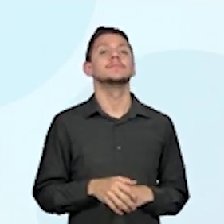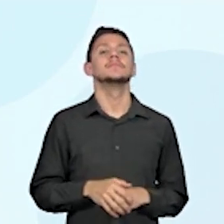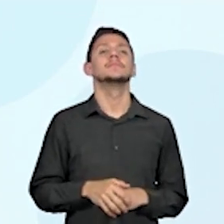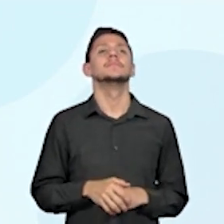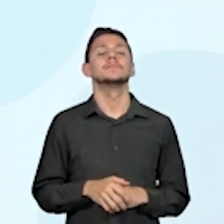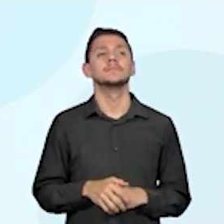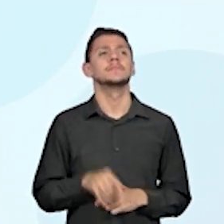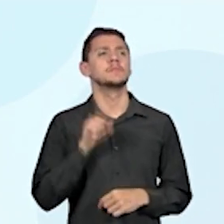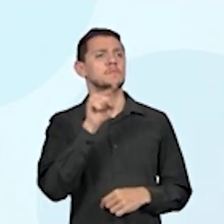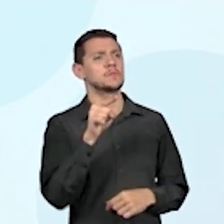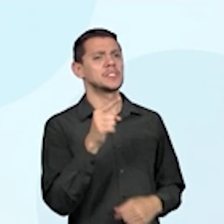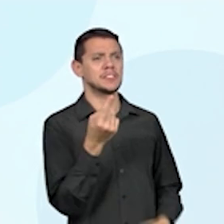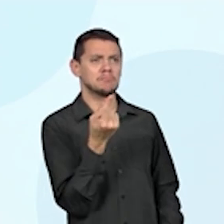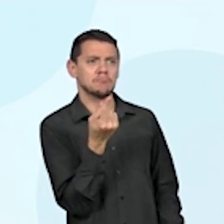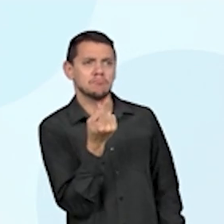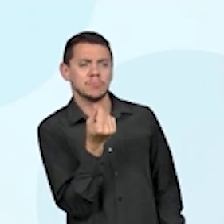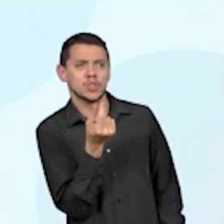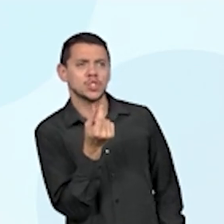R$2? Não.